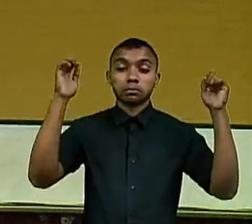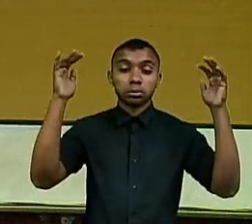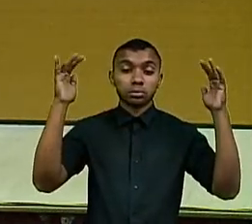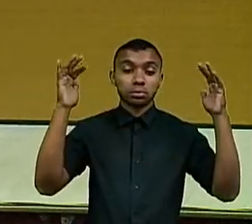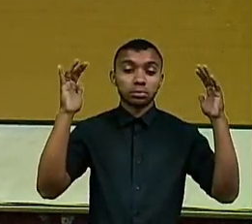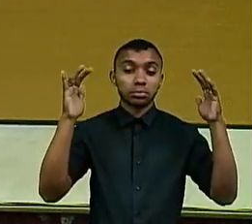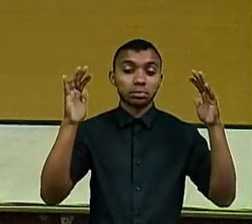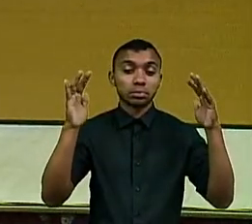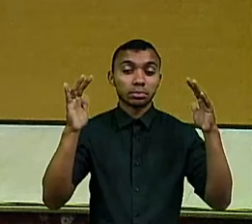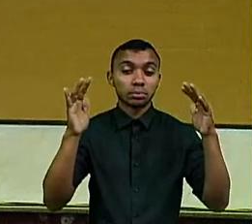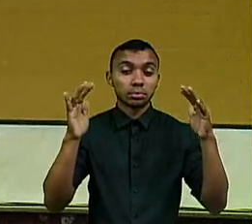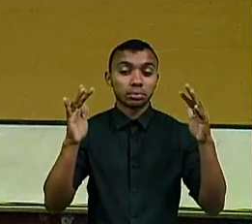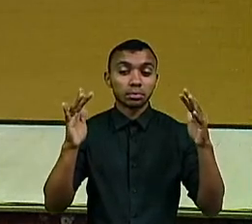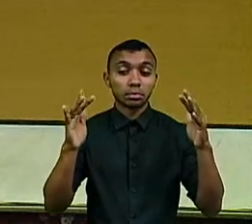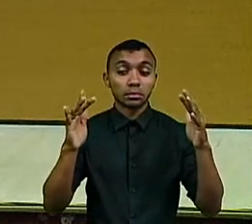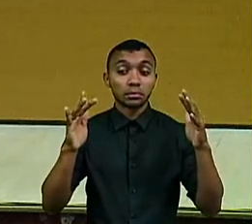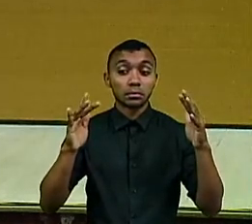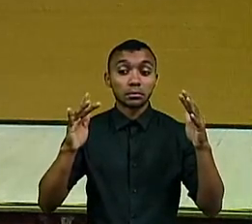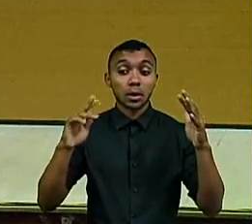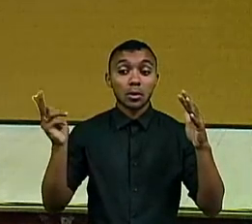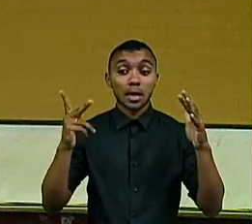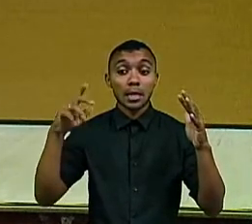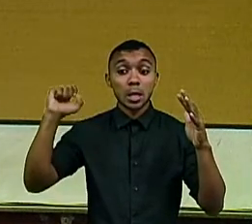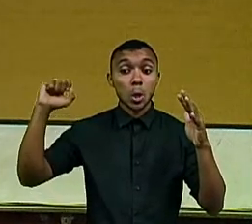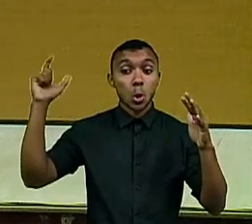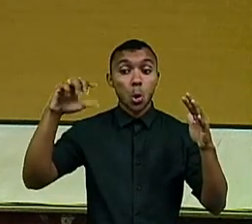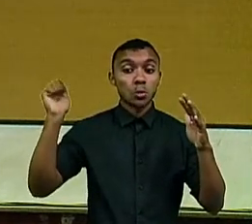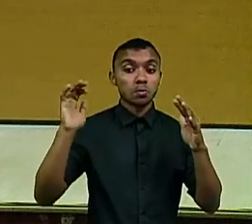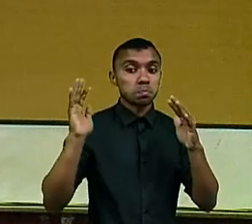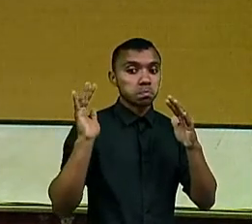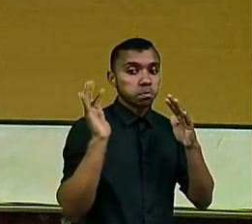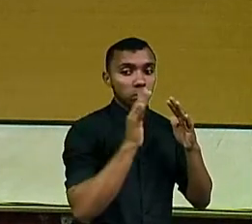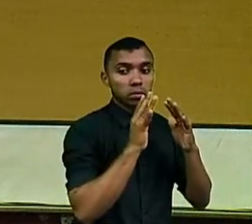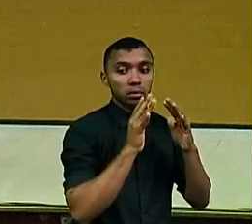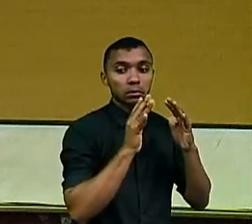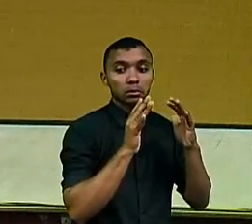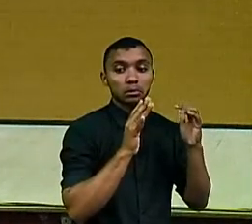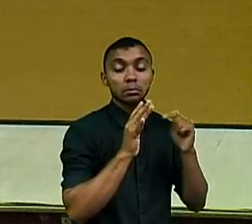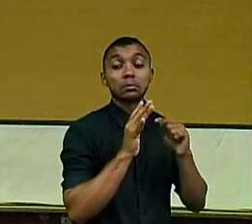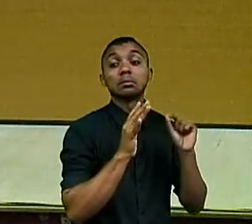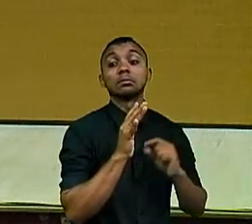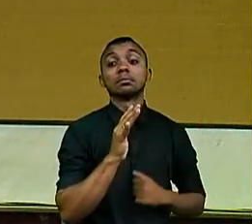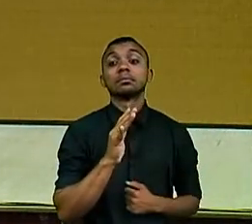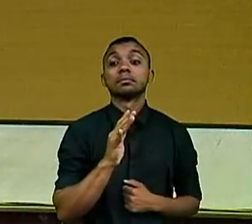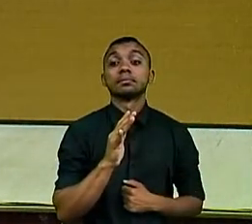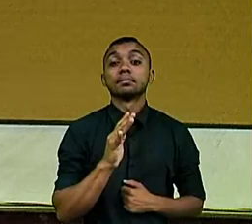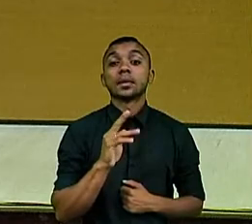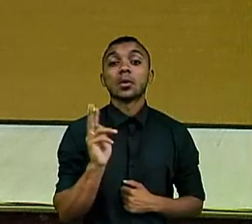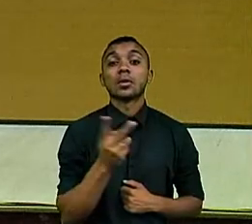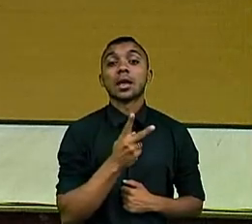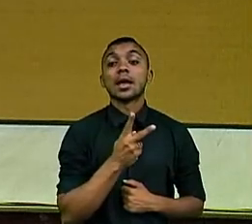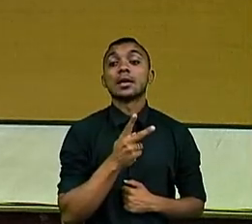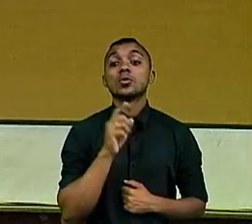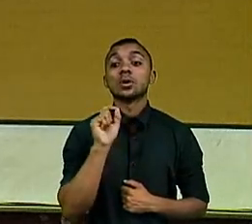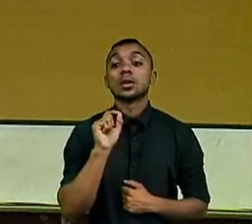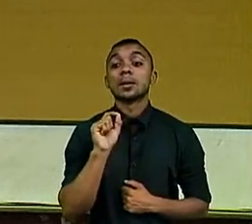atravessadas Pela Luz elas sofrem o fenômeno chamado de dispersão